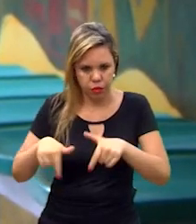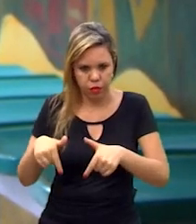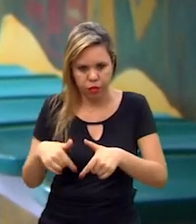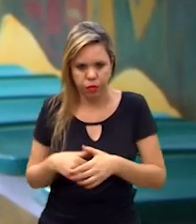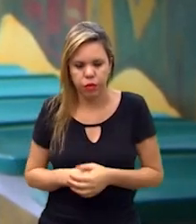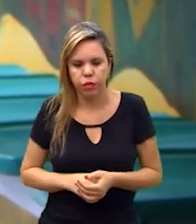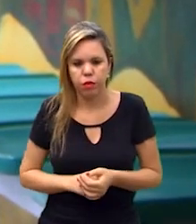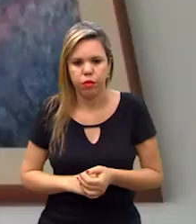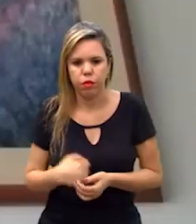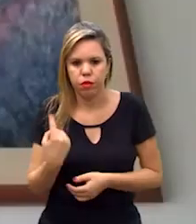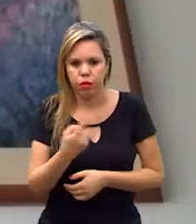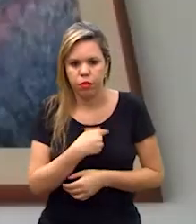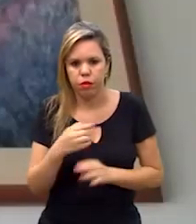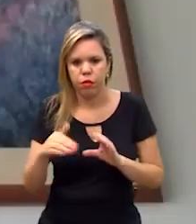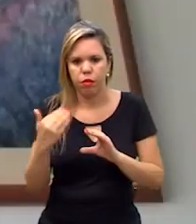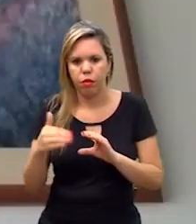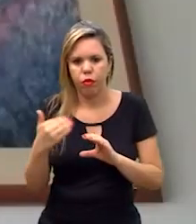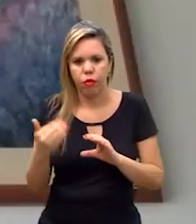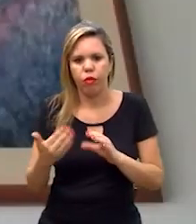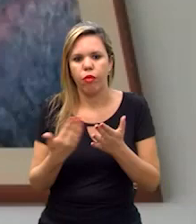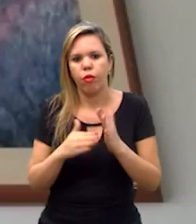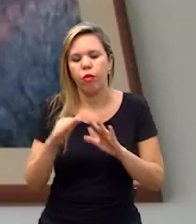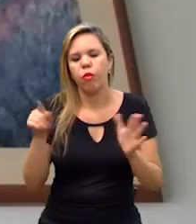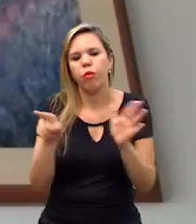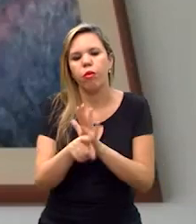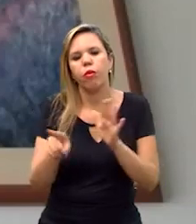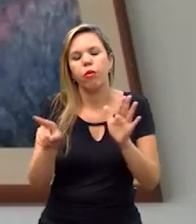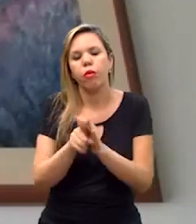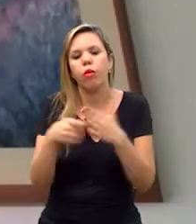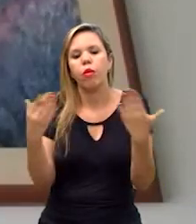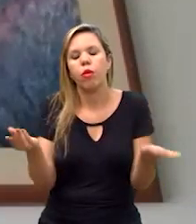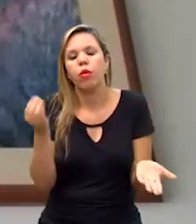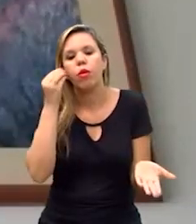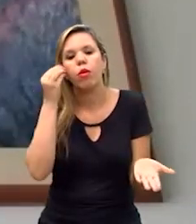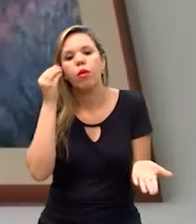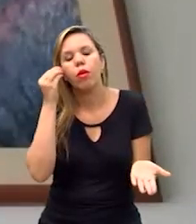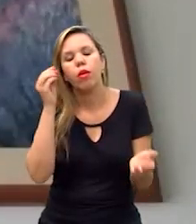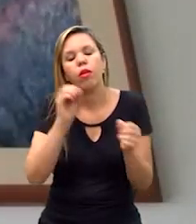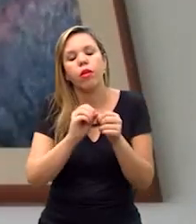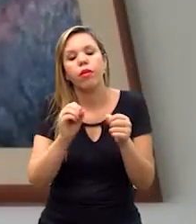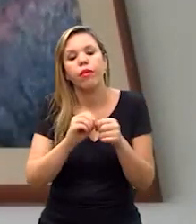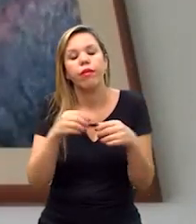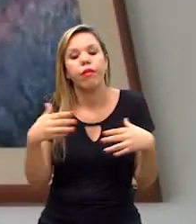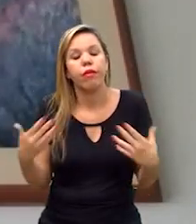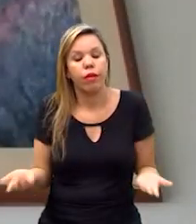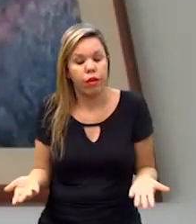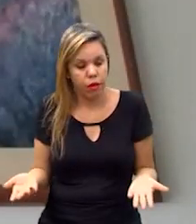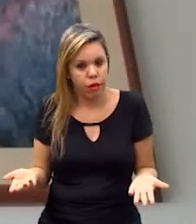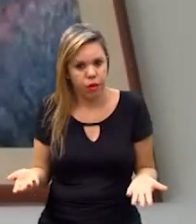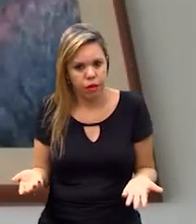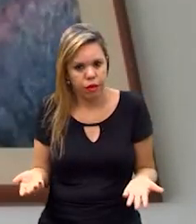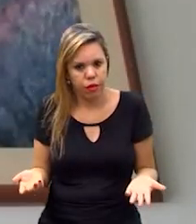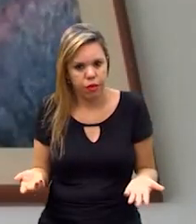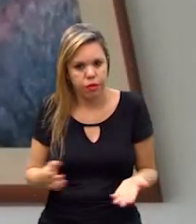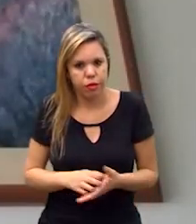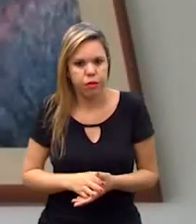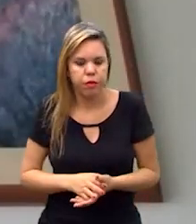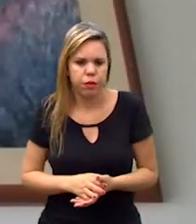da Justiça do Trabalho. A gente recebe e-mail de escola perguntando que tipo de teste tem que ser